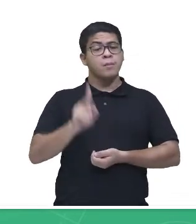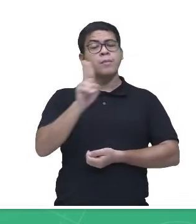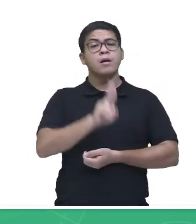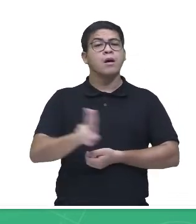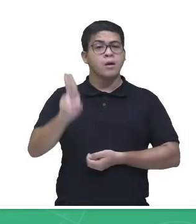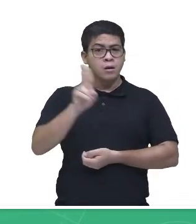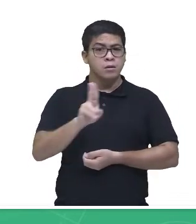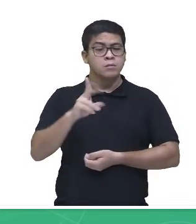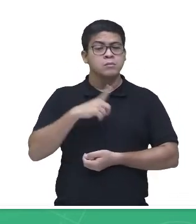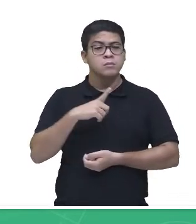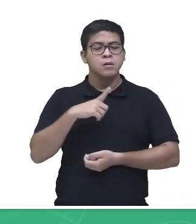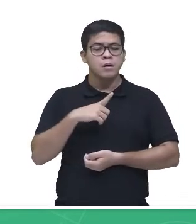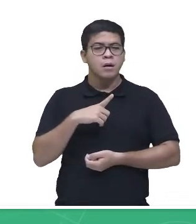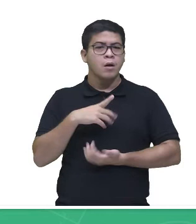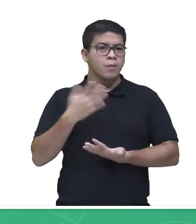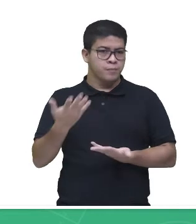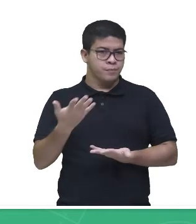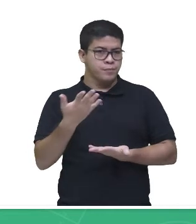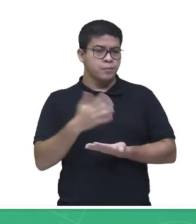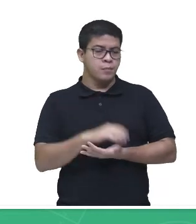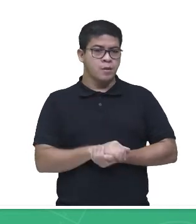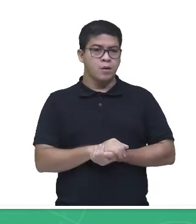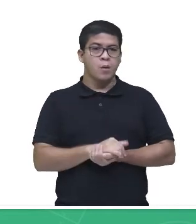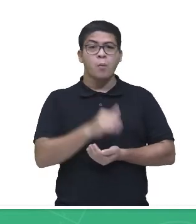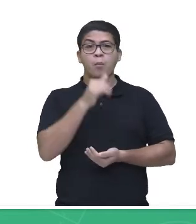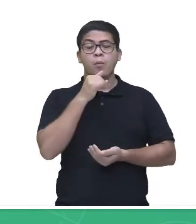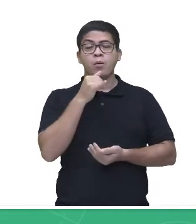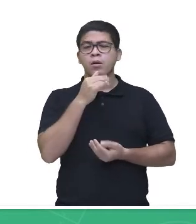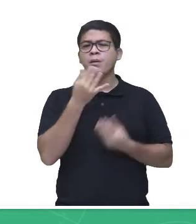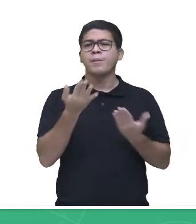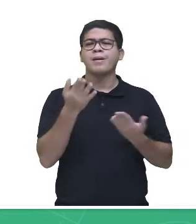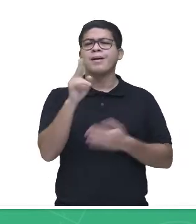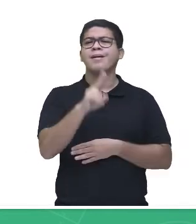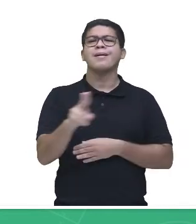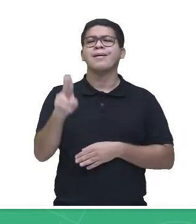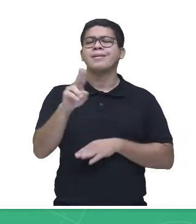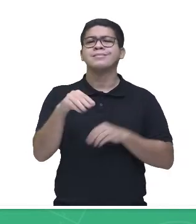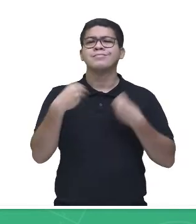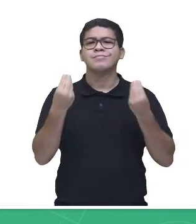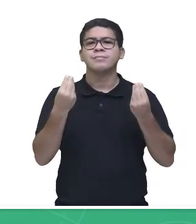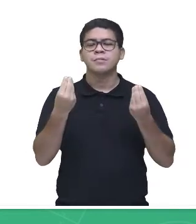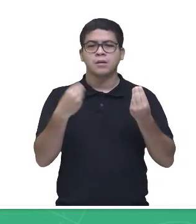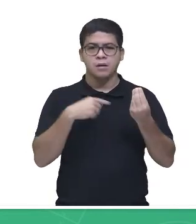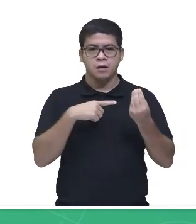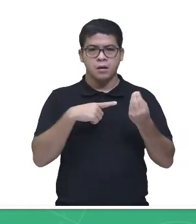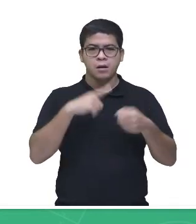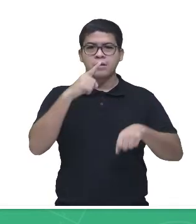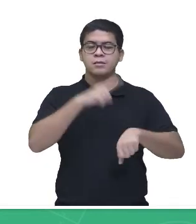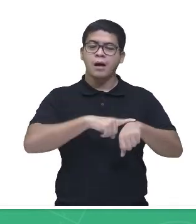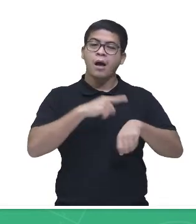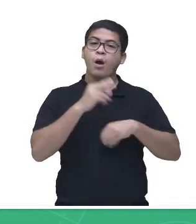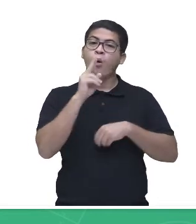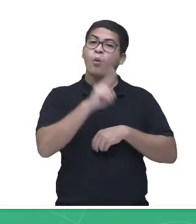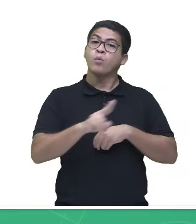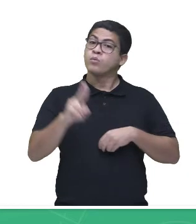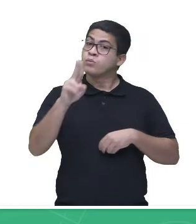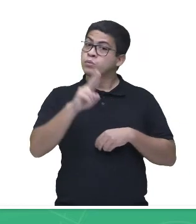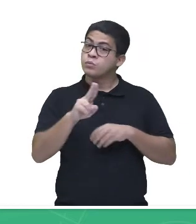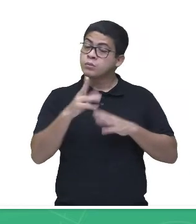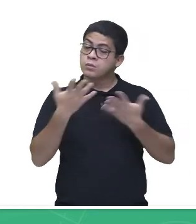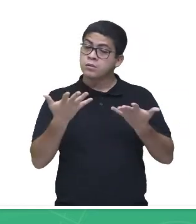nem um problema com isso, né? Vamos ver para que eles servem. Los marcadores temporales